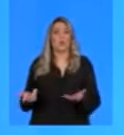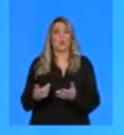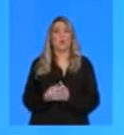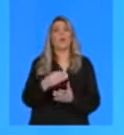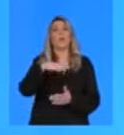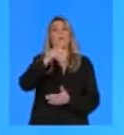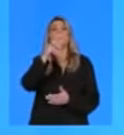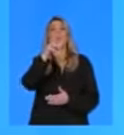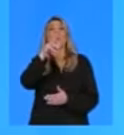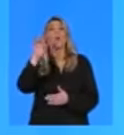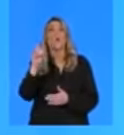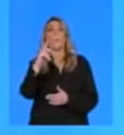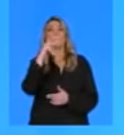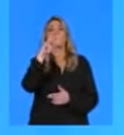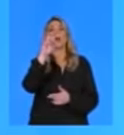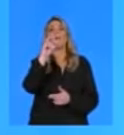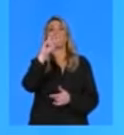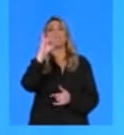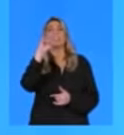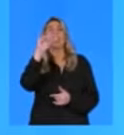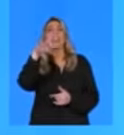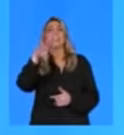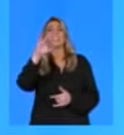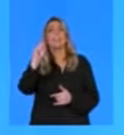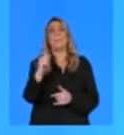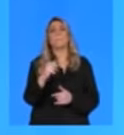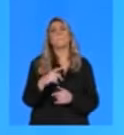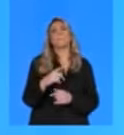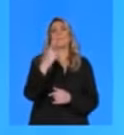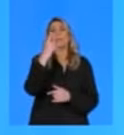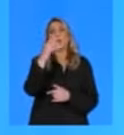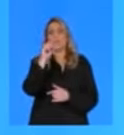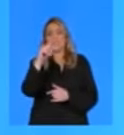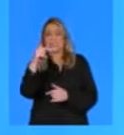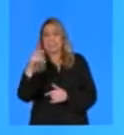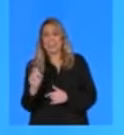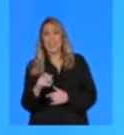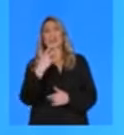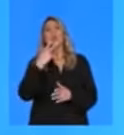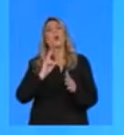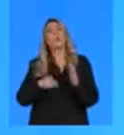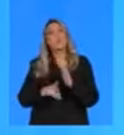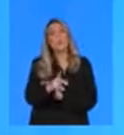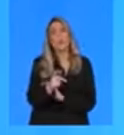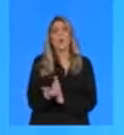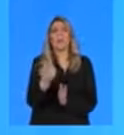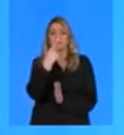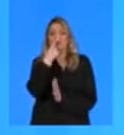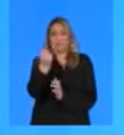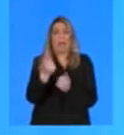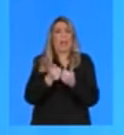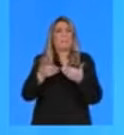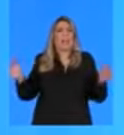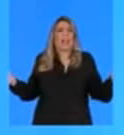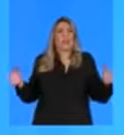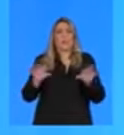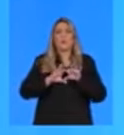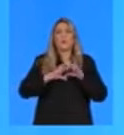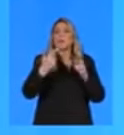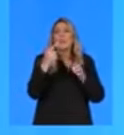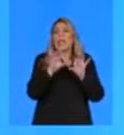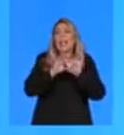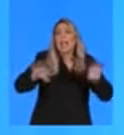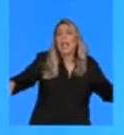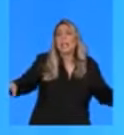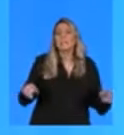o Morro da Providência 1870 continua com esgoto correndo a céu aberto